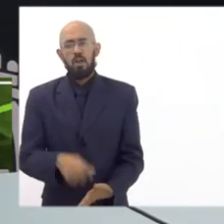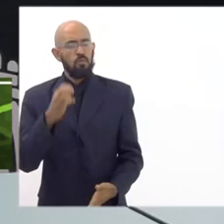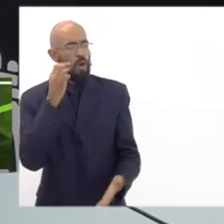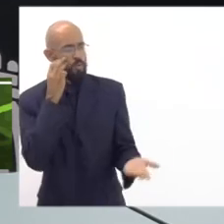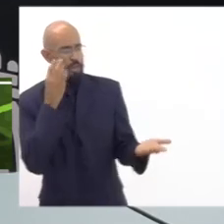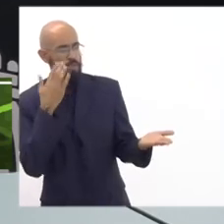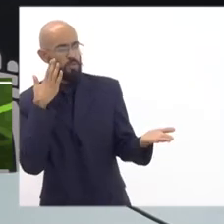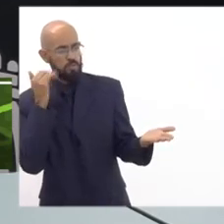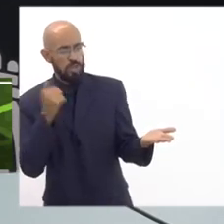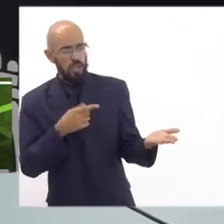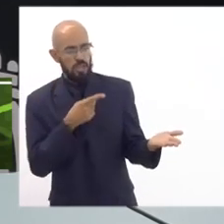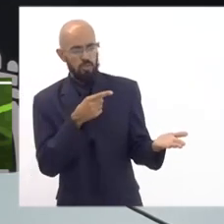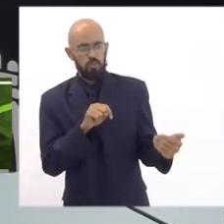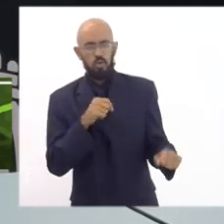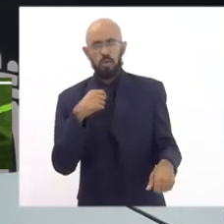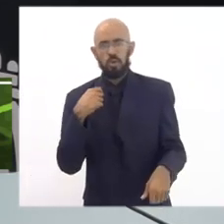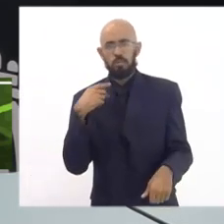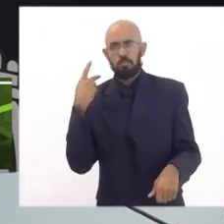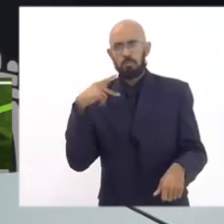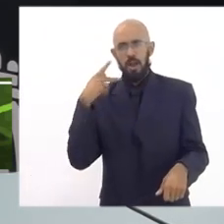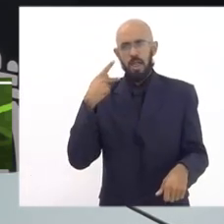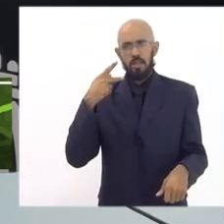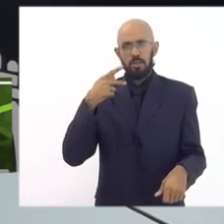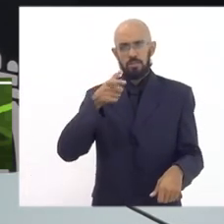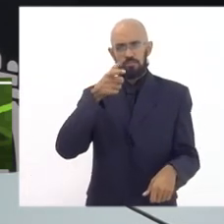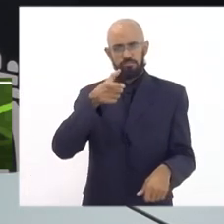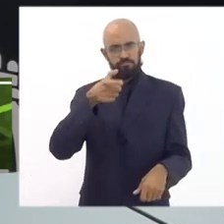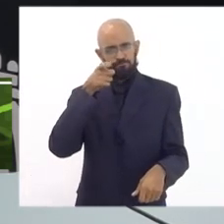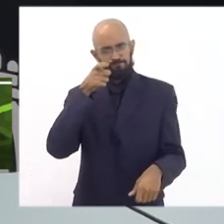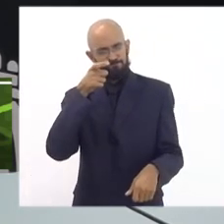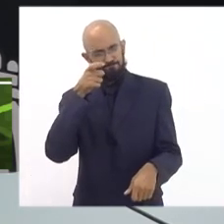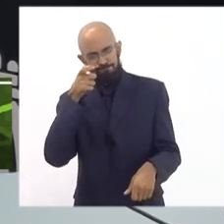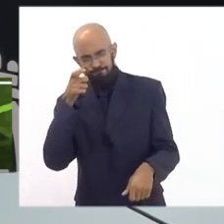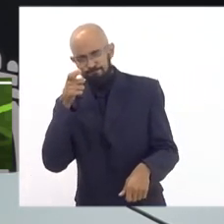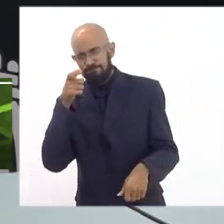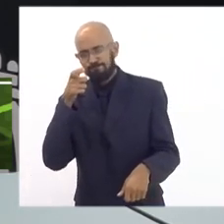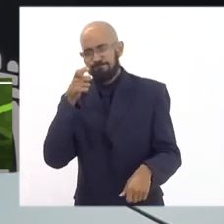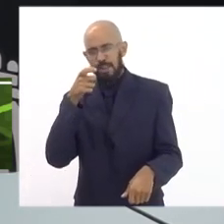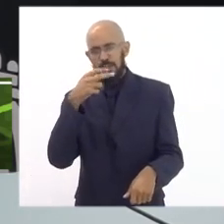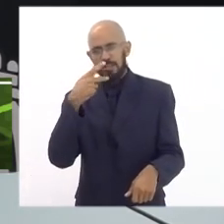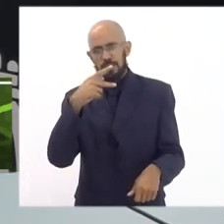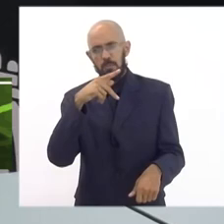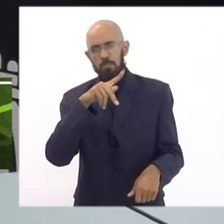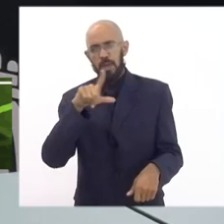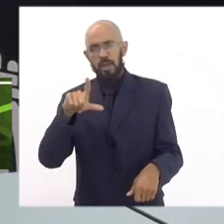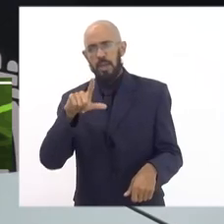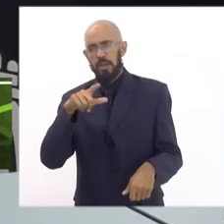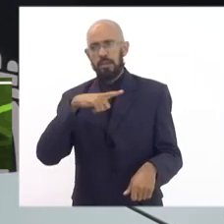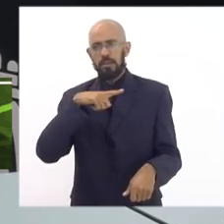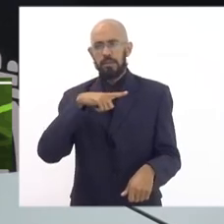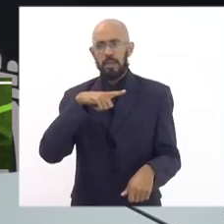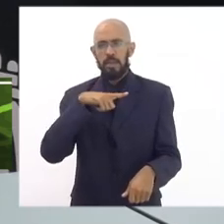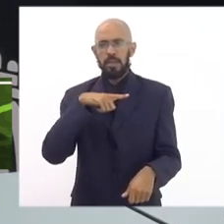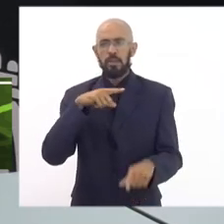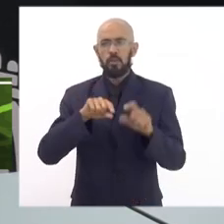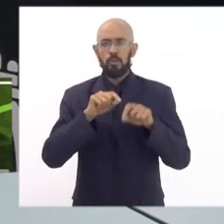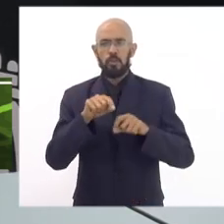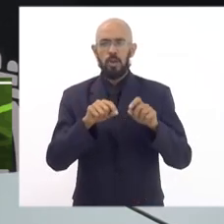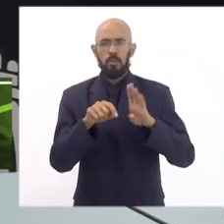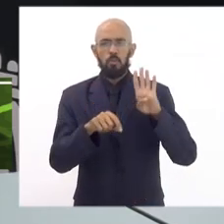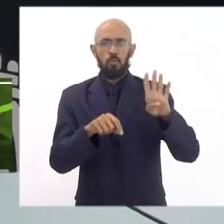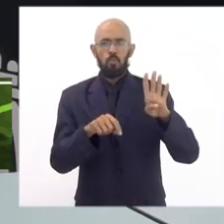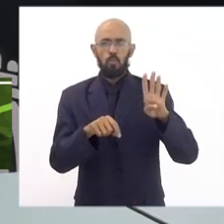senhor é um parlamentar observador. Seu projeto recebeu